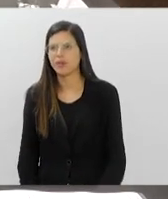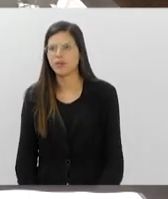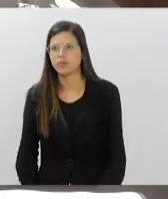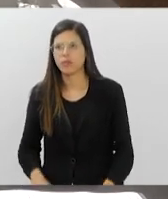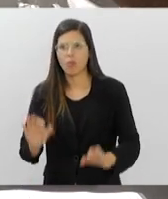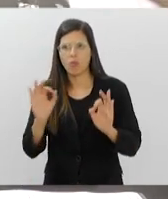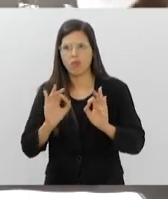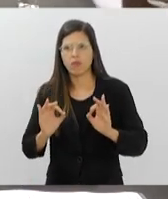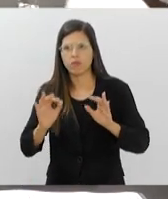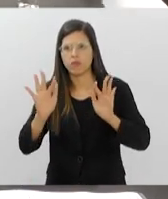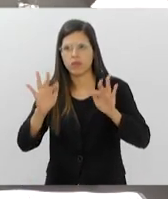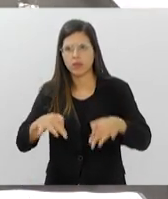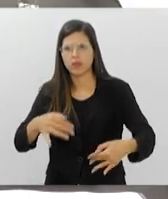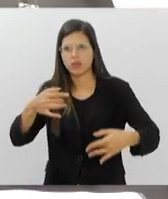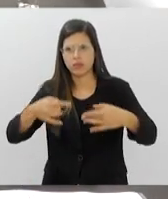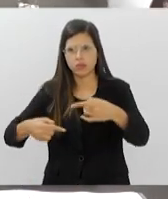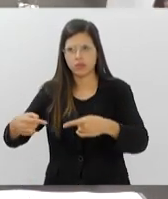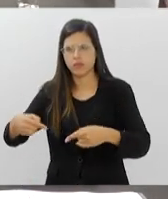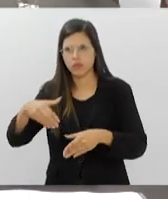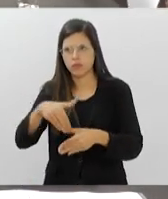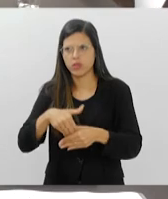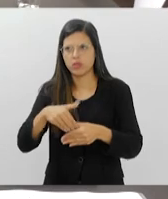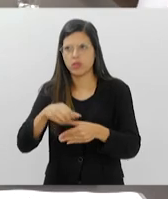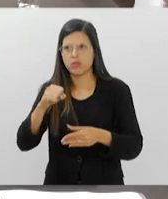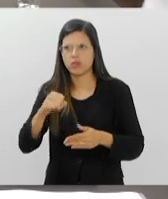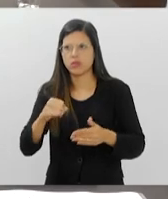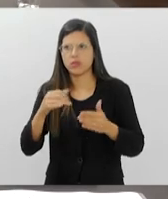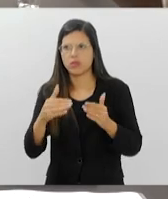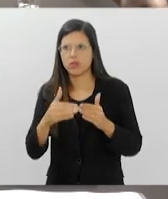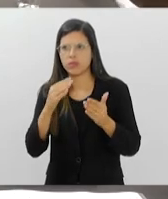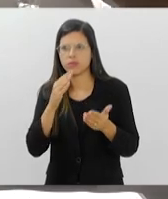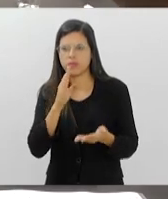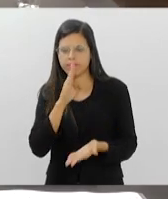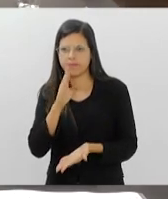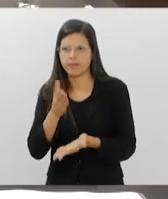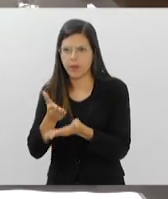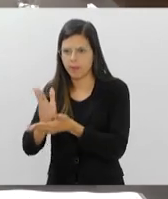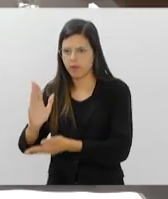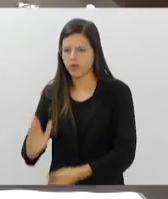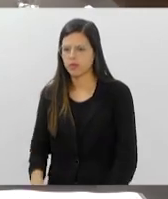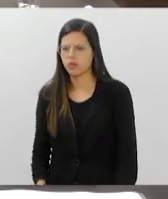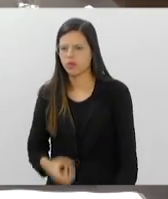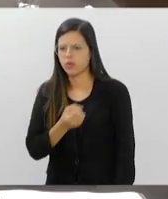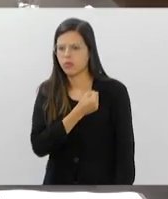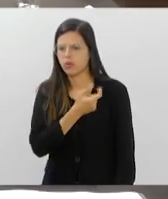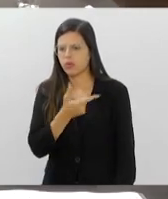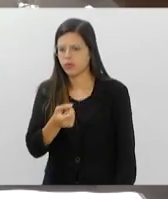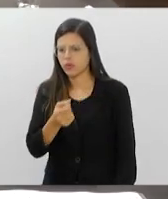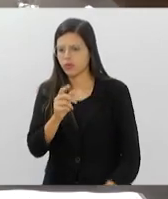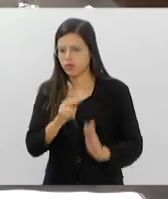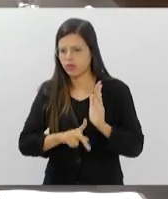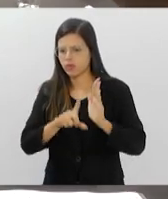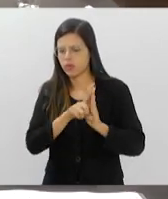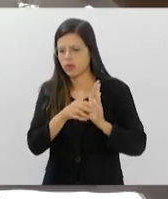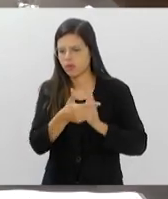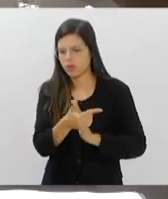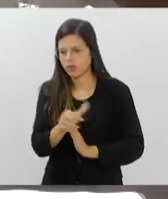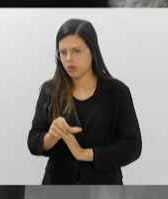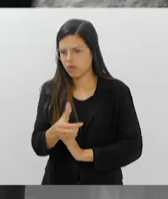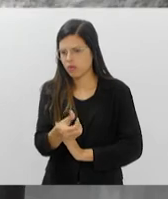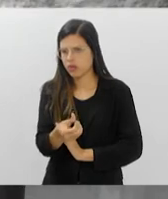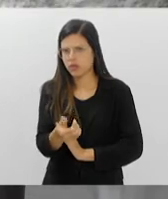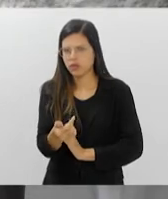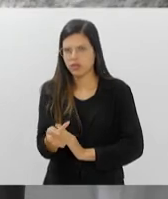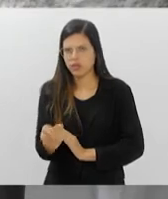queira discutir, encerrada a discussão e votação, os senhores que aprovam permaneçam como estão, aprovado. 20 da pauta, projeto de lei 2967